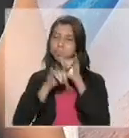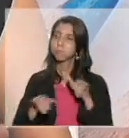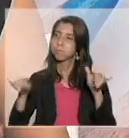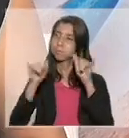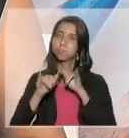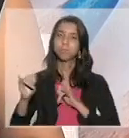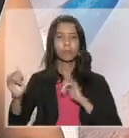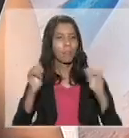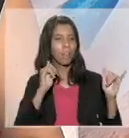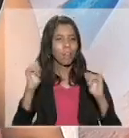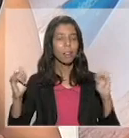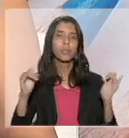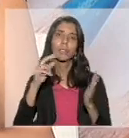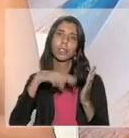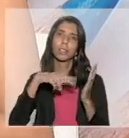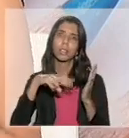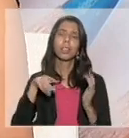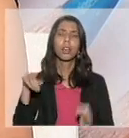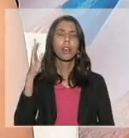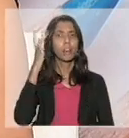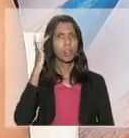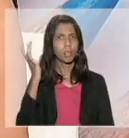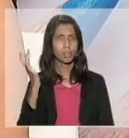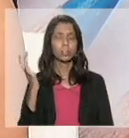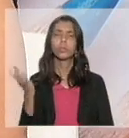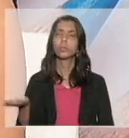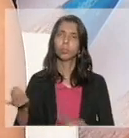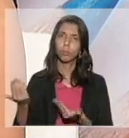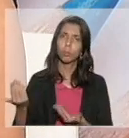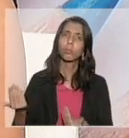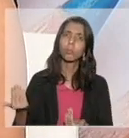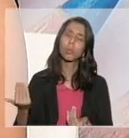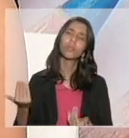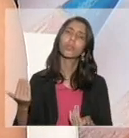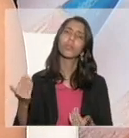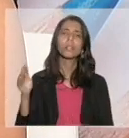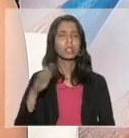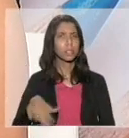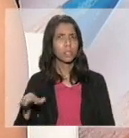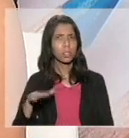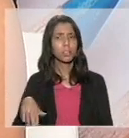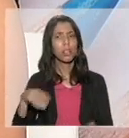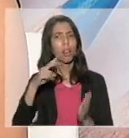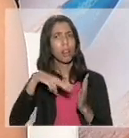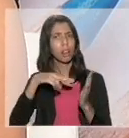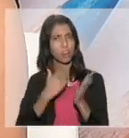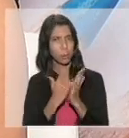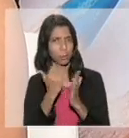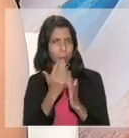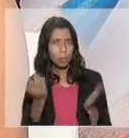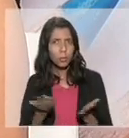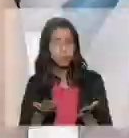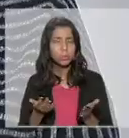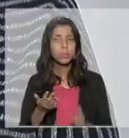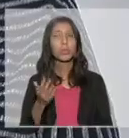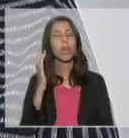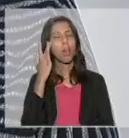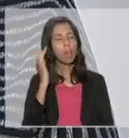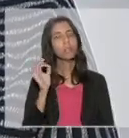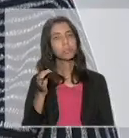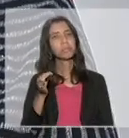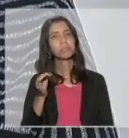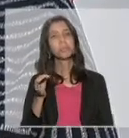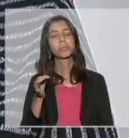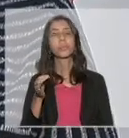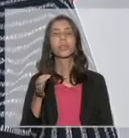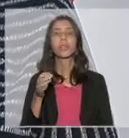grande divulgadora também da leitura. Suzana, você acha que os jovens, adolescentes, crianças estão lendo mais hoje? Eu acho que sim, acho que estão